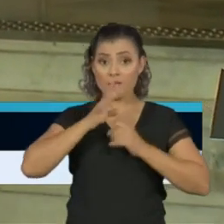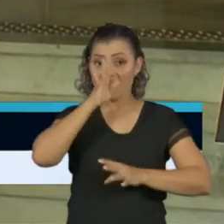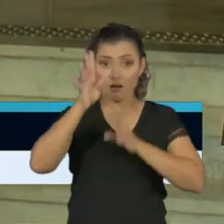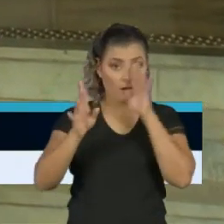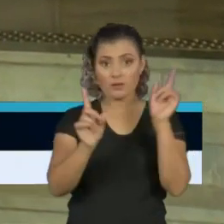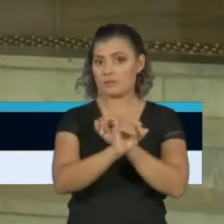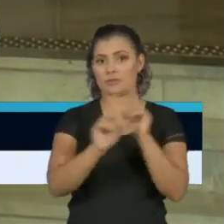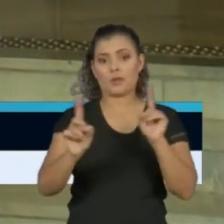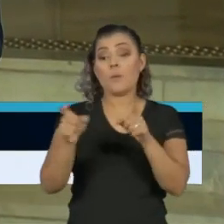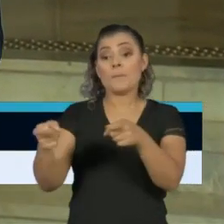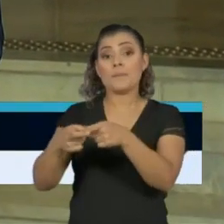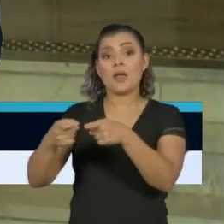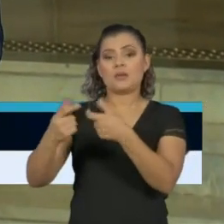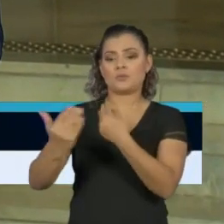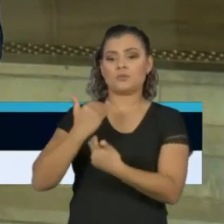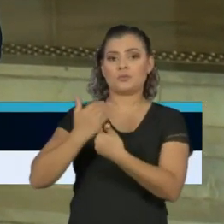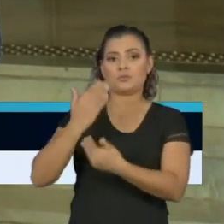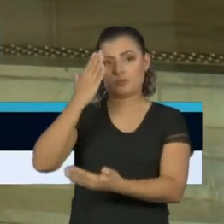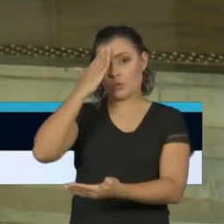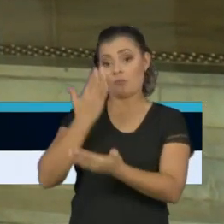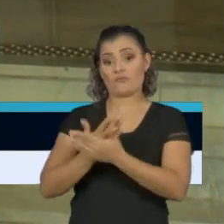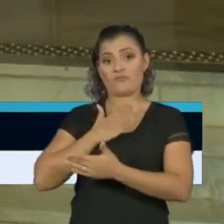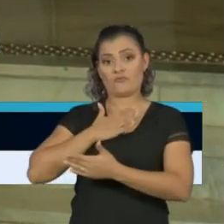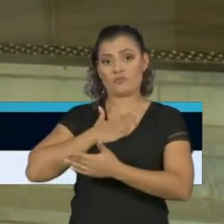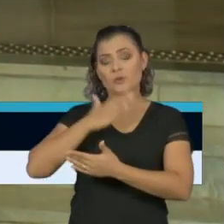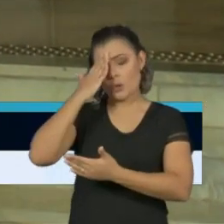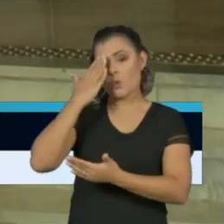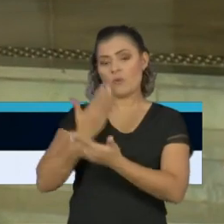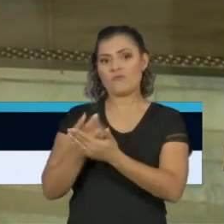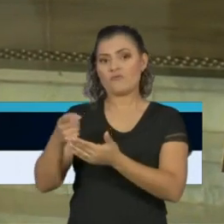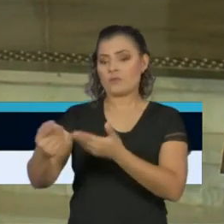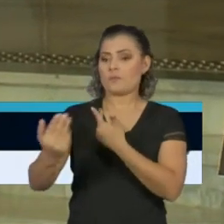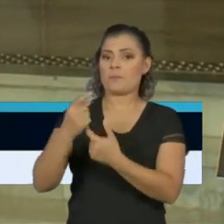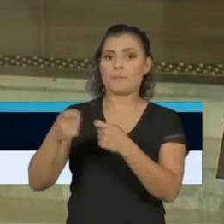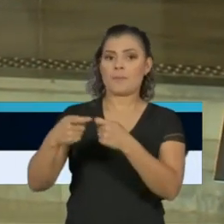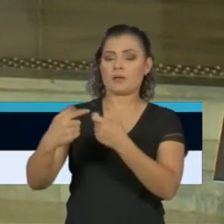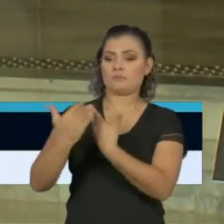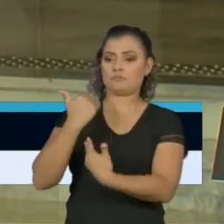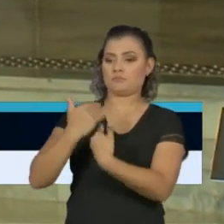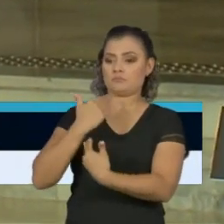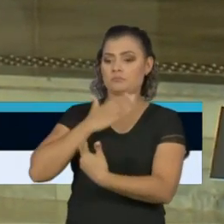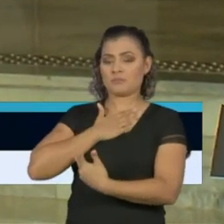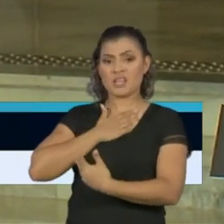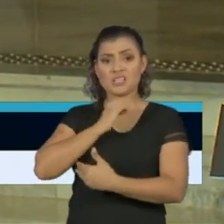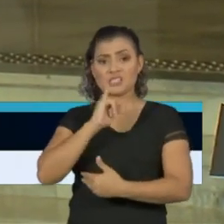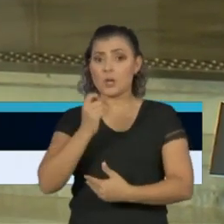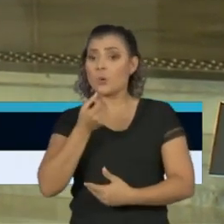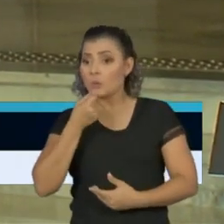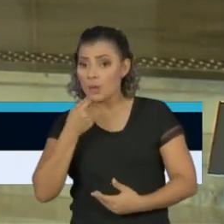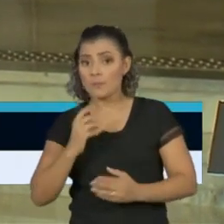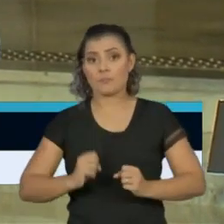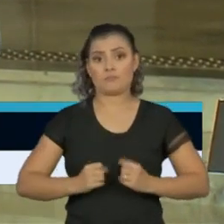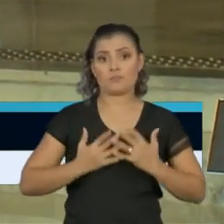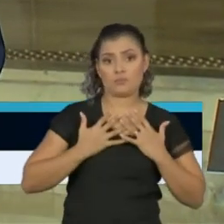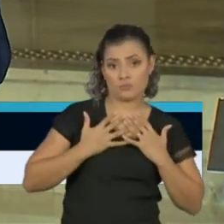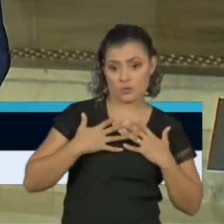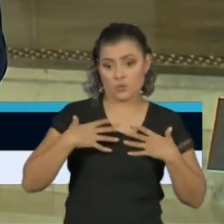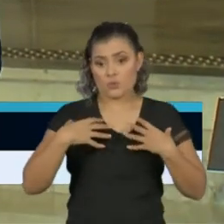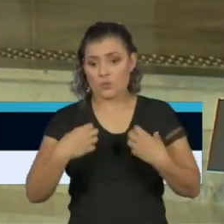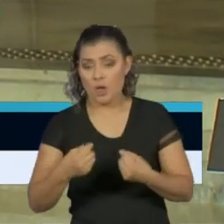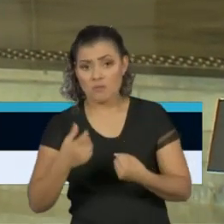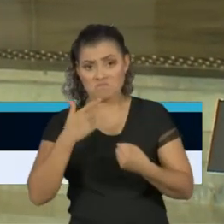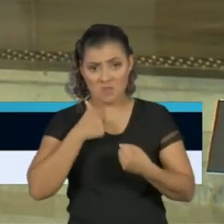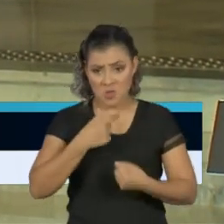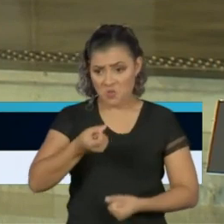fui cuidado por médicos da minha confiança. Segundo, se eu tomei ou não antibiótico, se eu tomei ou não, ou